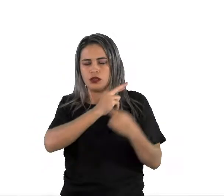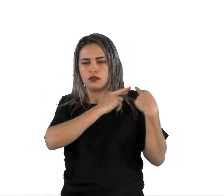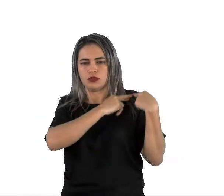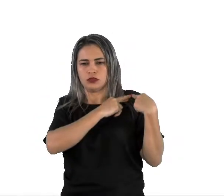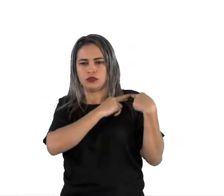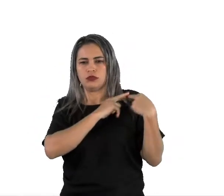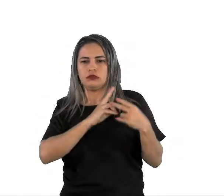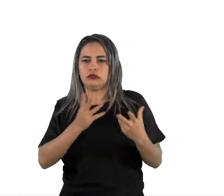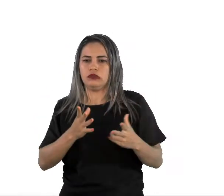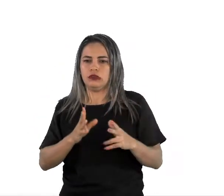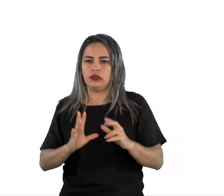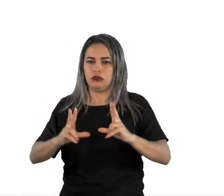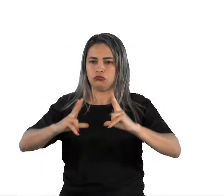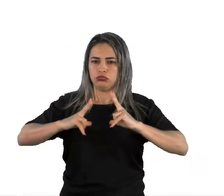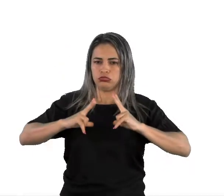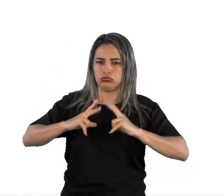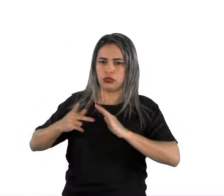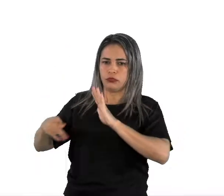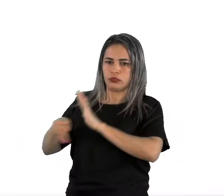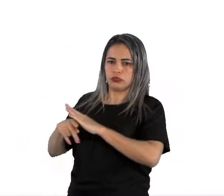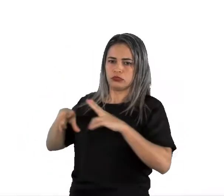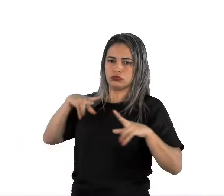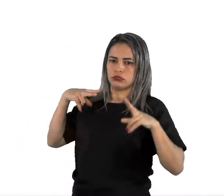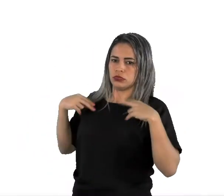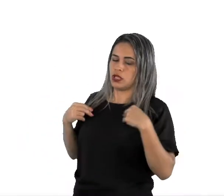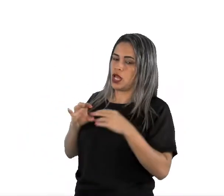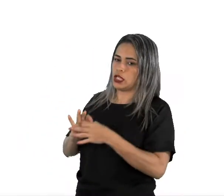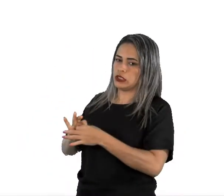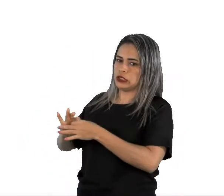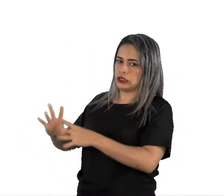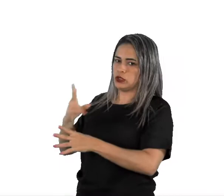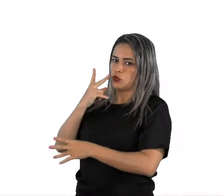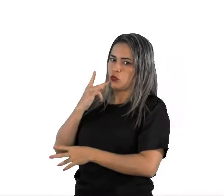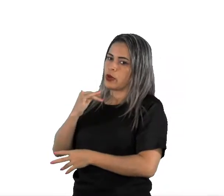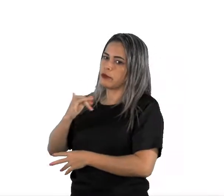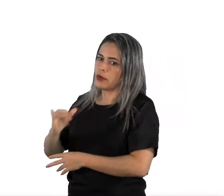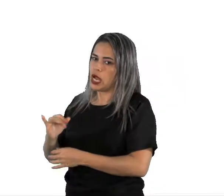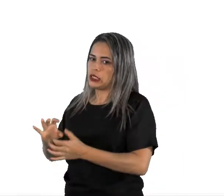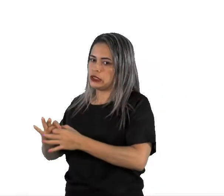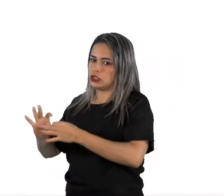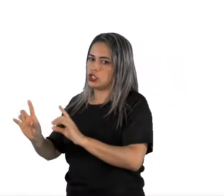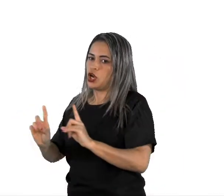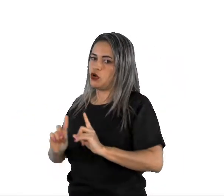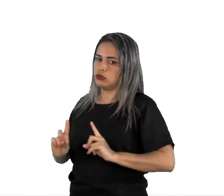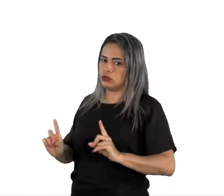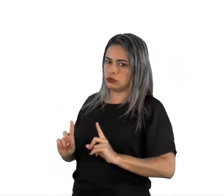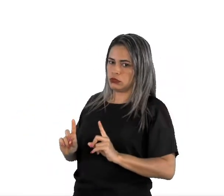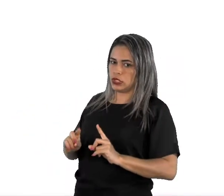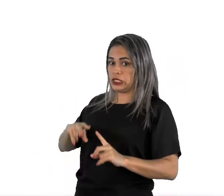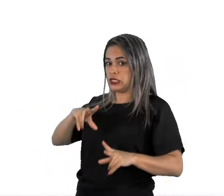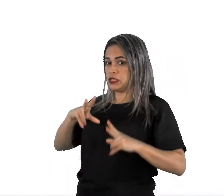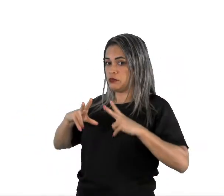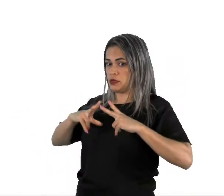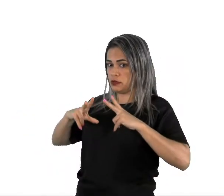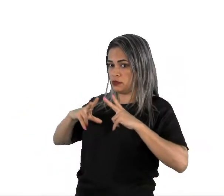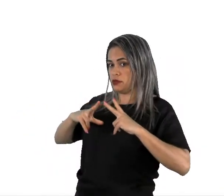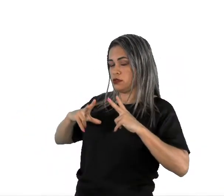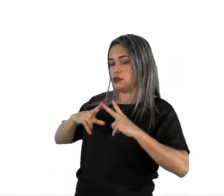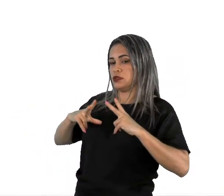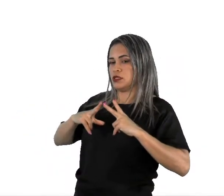privacidade aos adolescentes é uma decisão que cabe aos pais. A privacidade é um